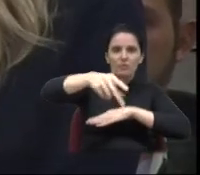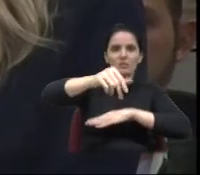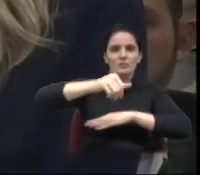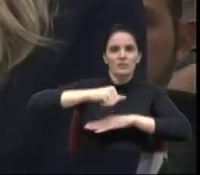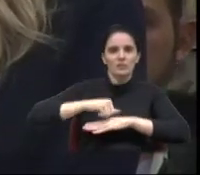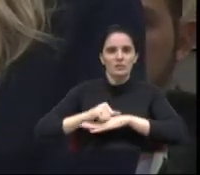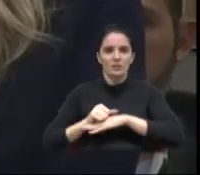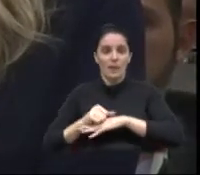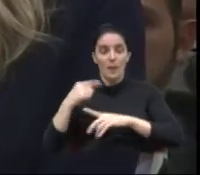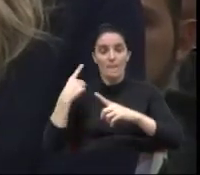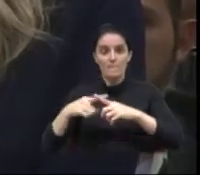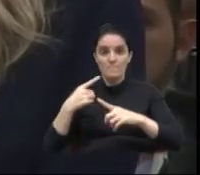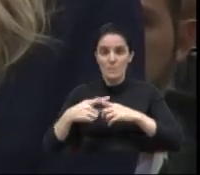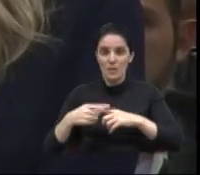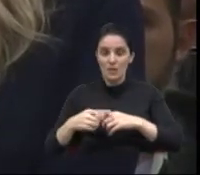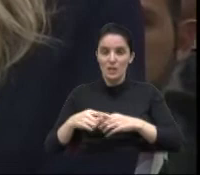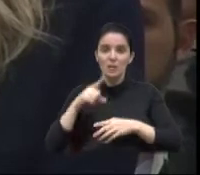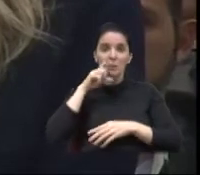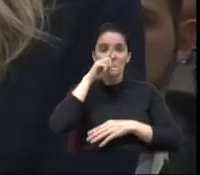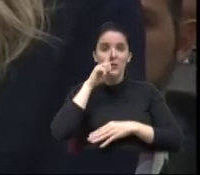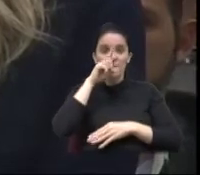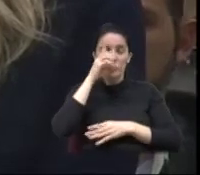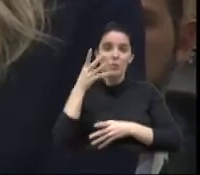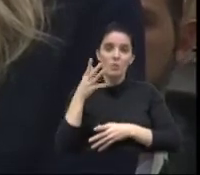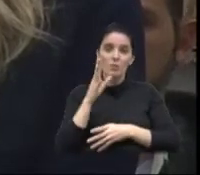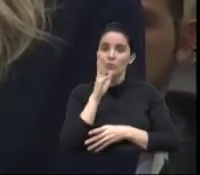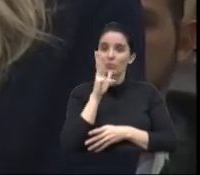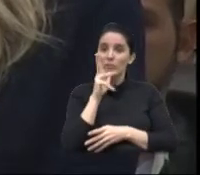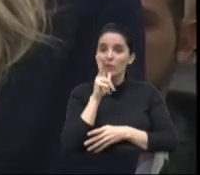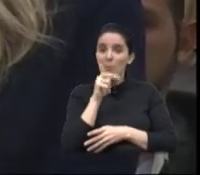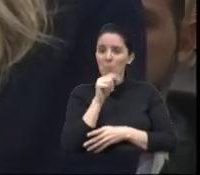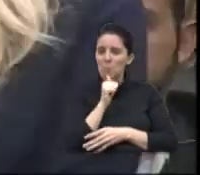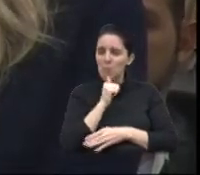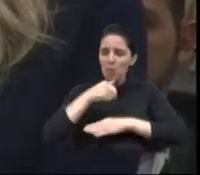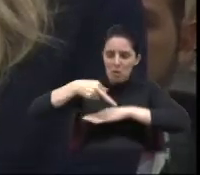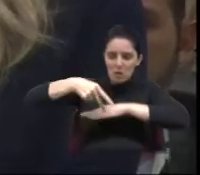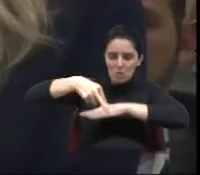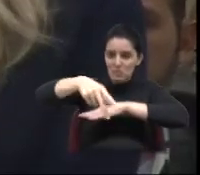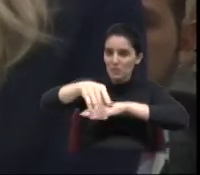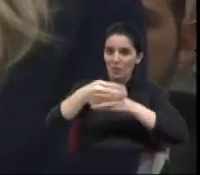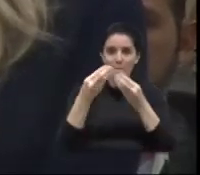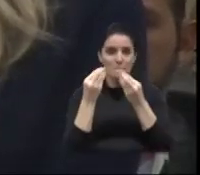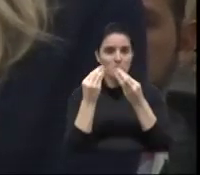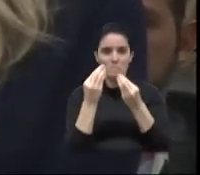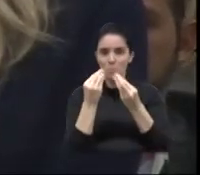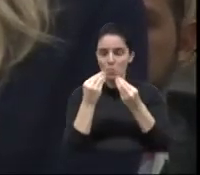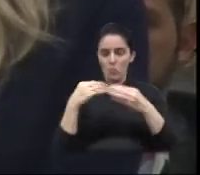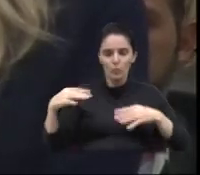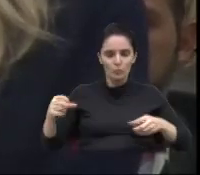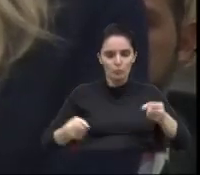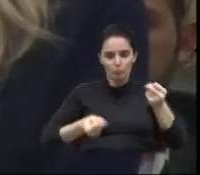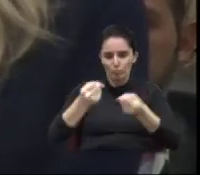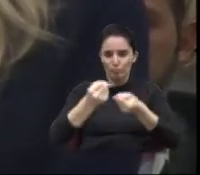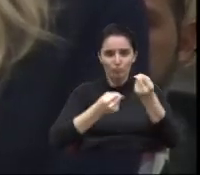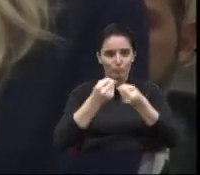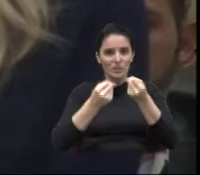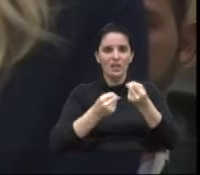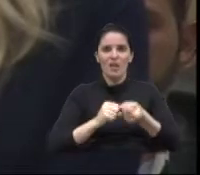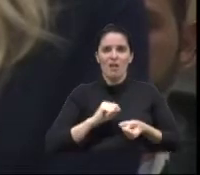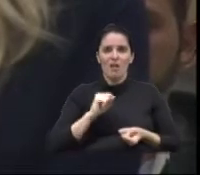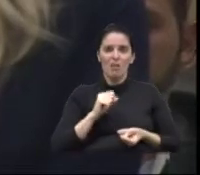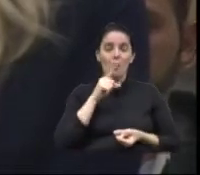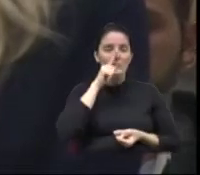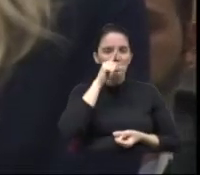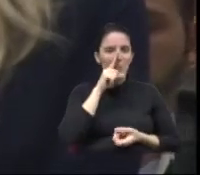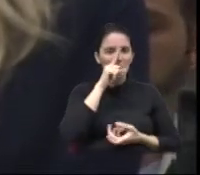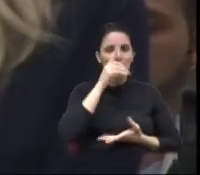eles demoram, porque não tem como atravessar. É muito movimento, então ali é muito pertinente